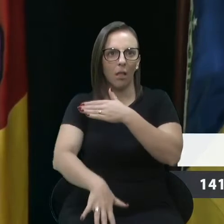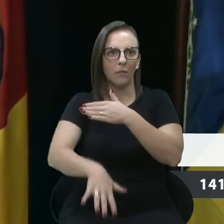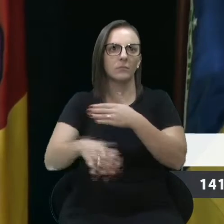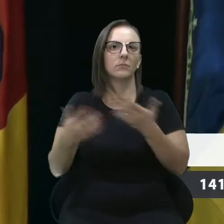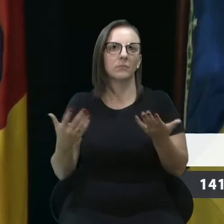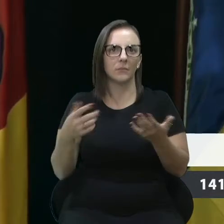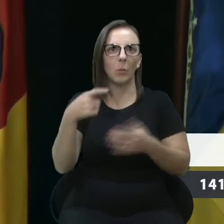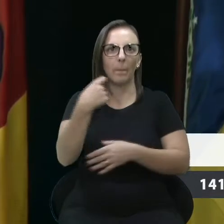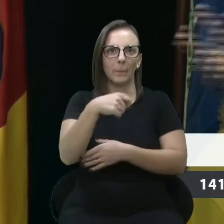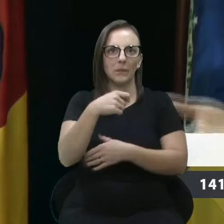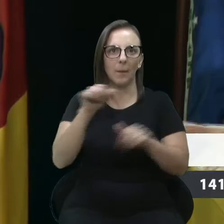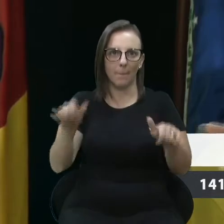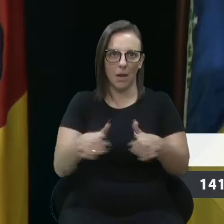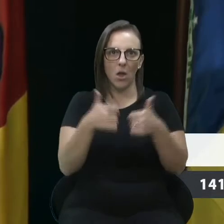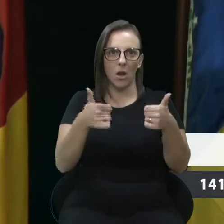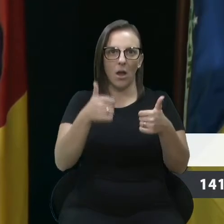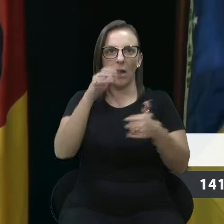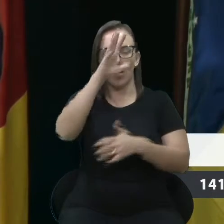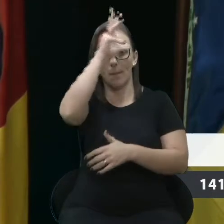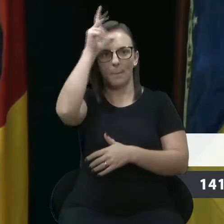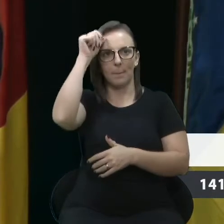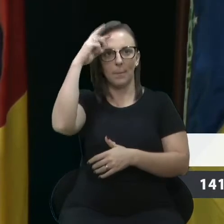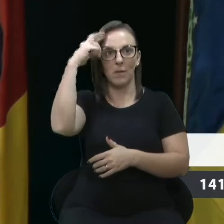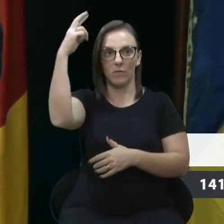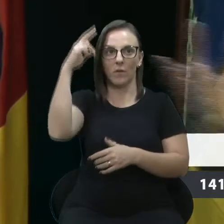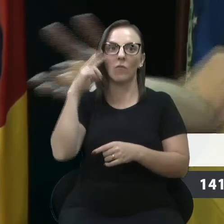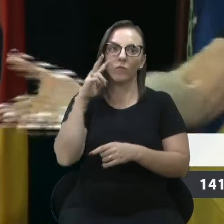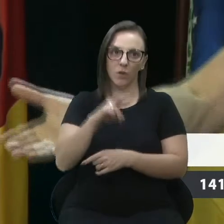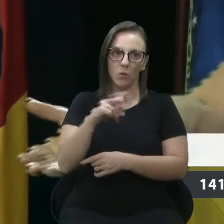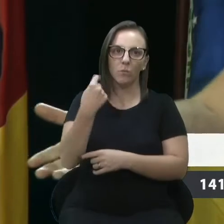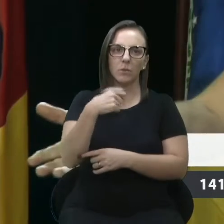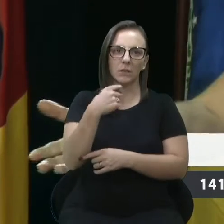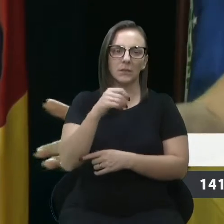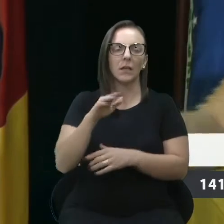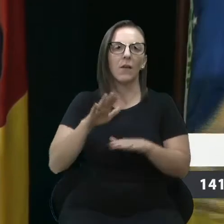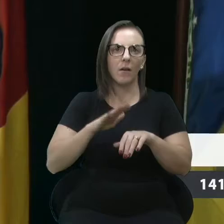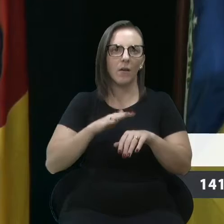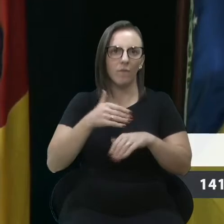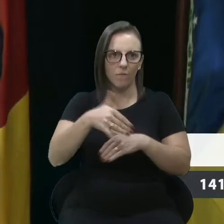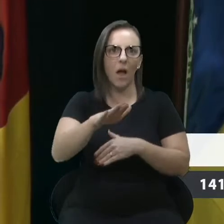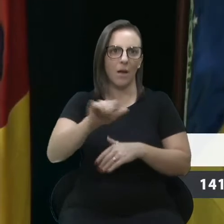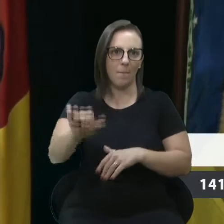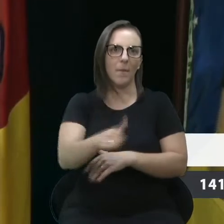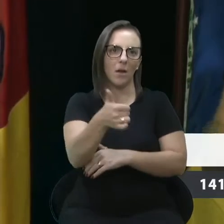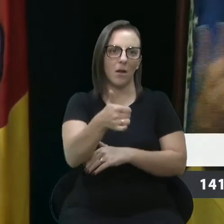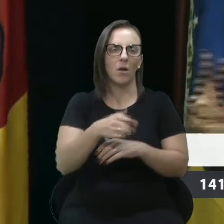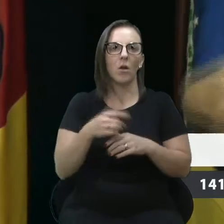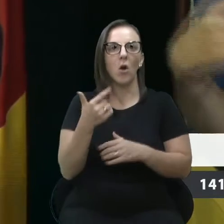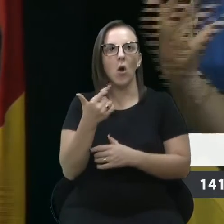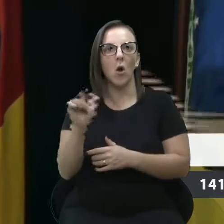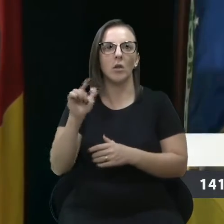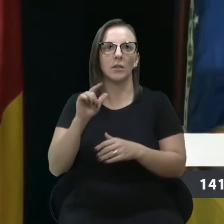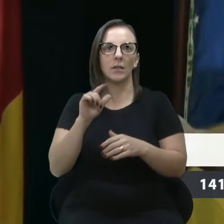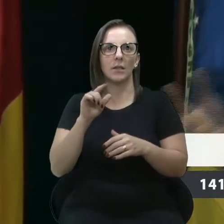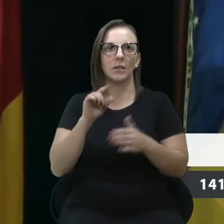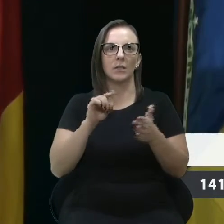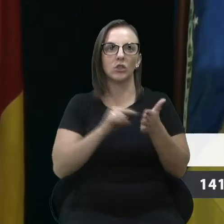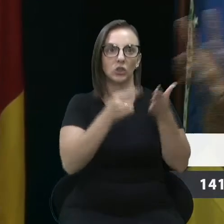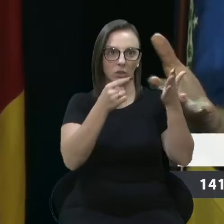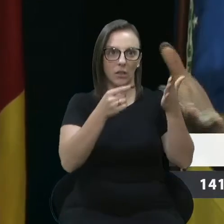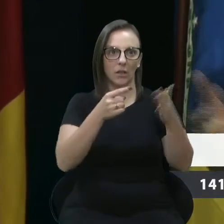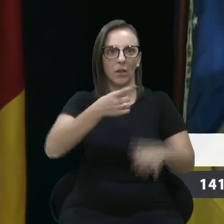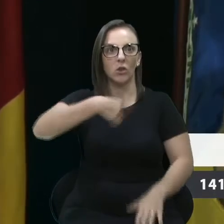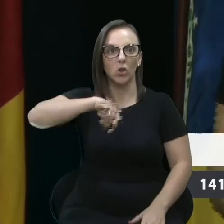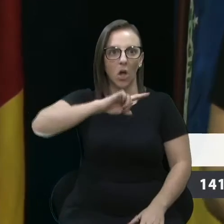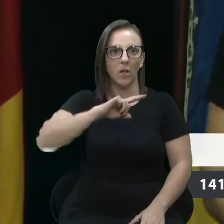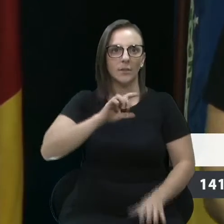precisa melhorar. O prefeito viu que precisa melhorar e vai melhorar. E outra dica que eu dei, vereador Renato, é o seguinte, que como a gente educa as nossas crianças para separar